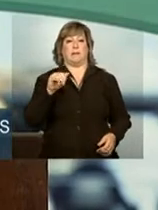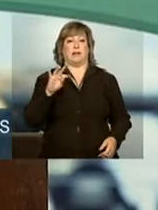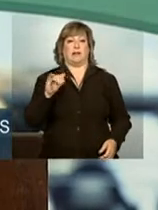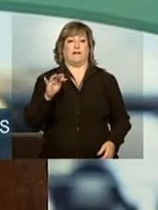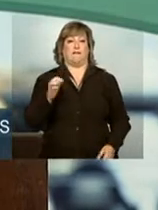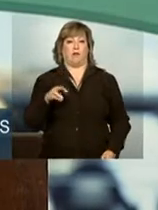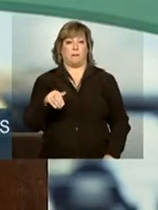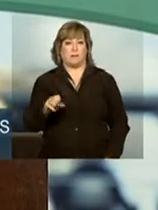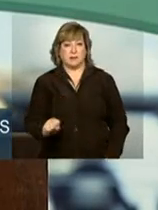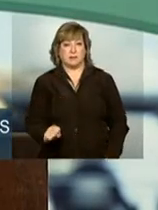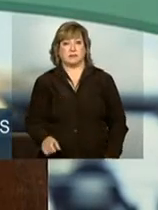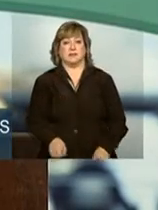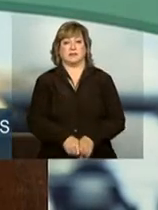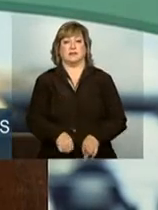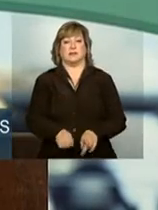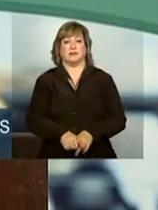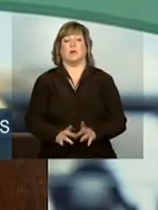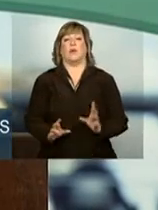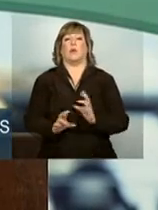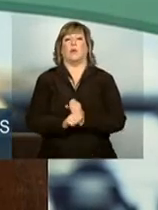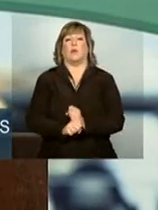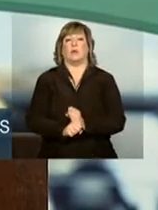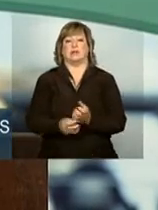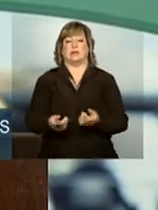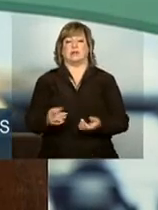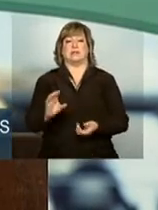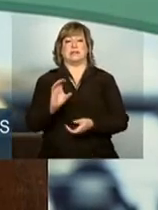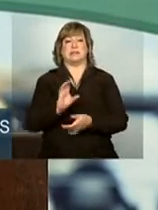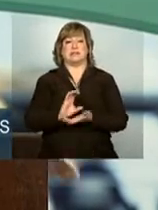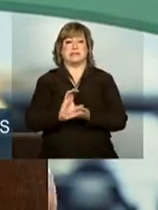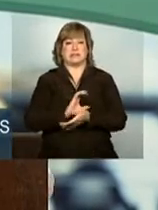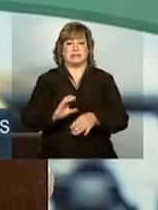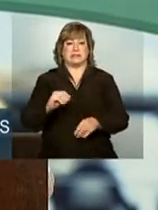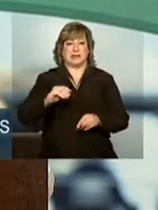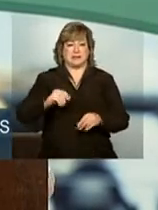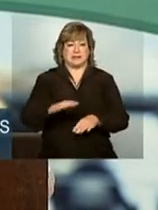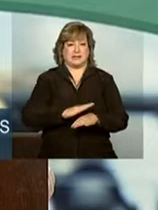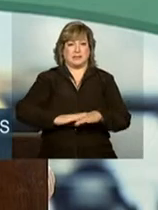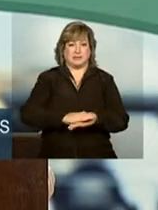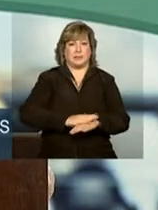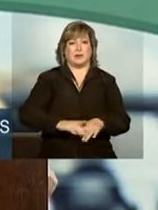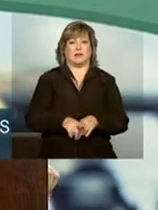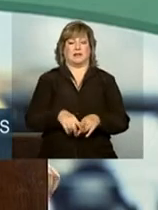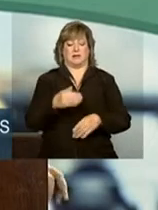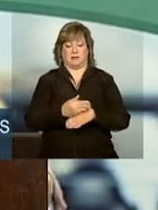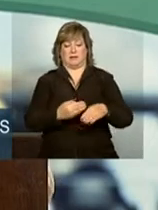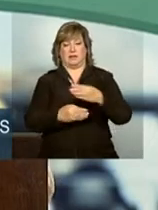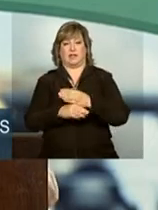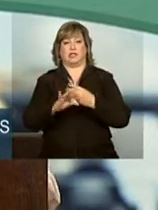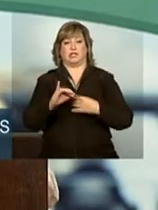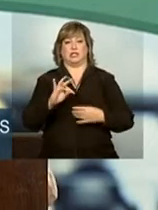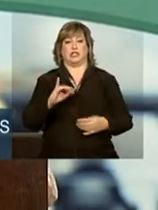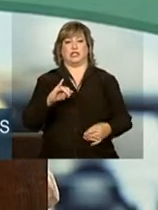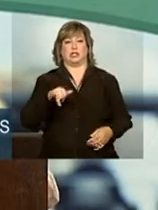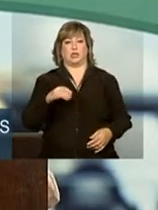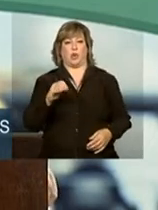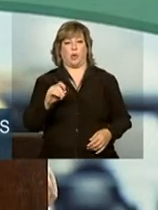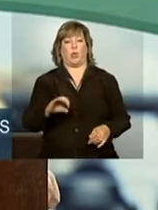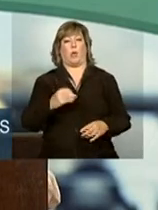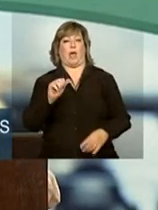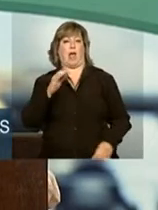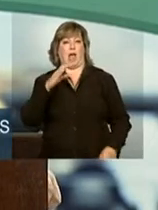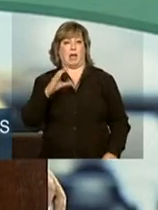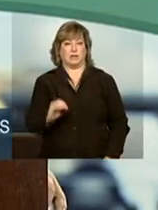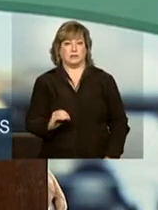a quantidade de cimento, tijolo, nós temos de fazer, ou de aço, nós temos de